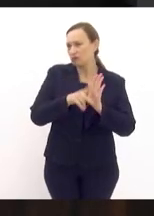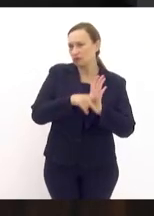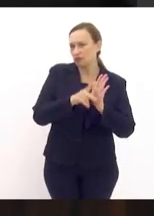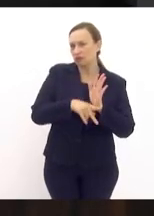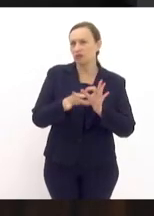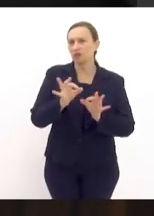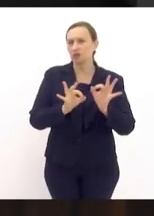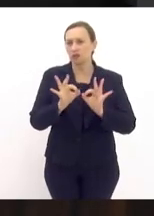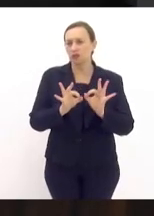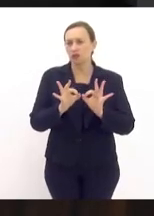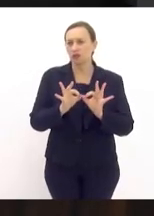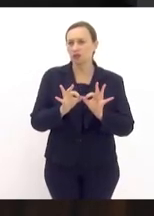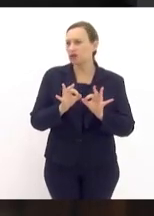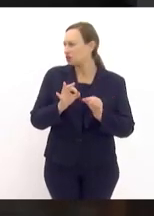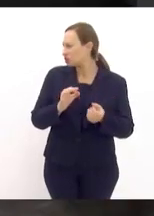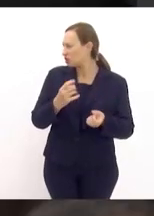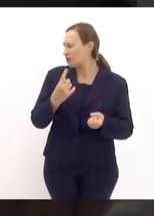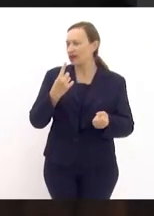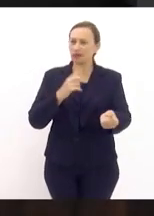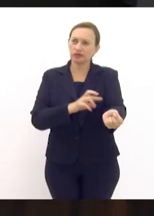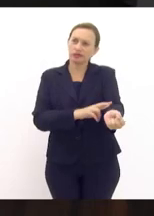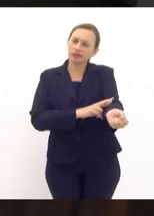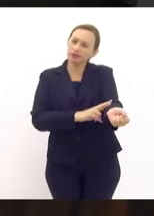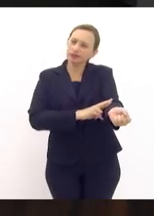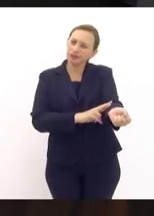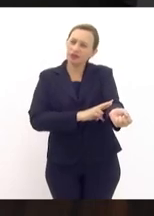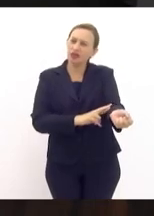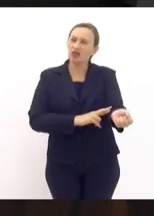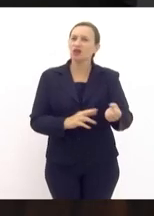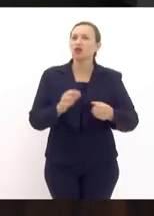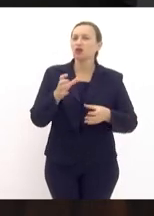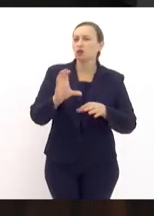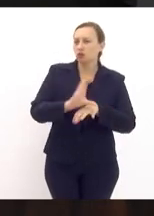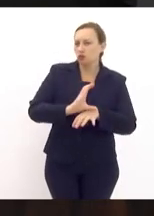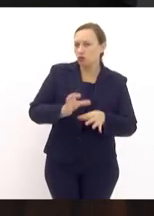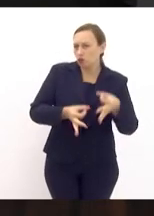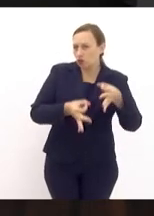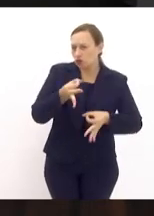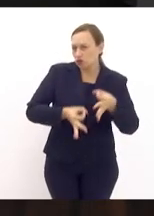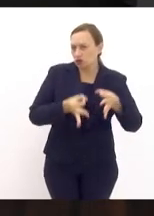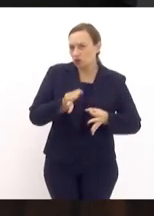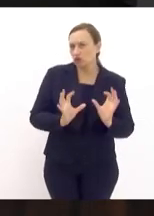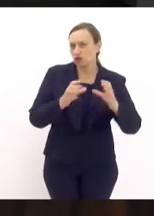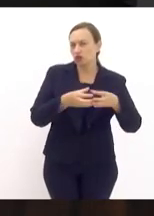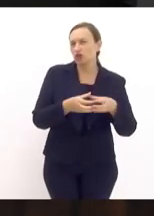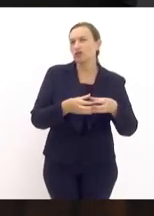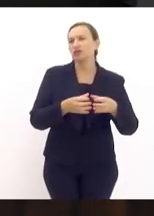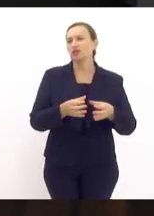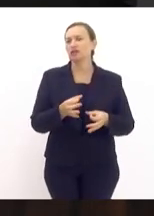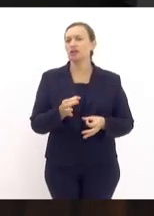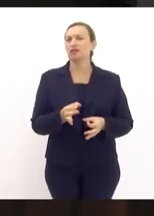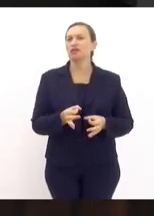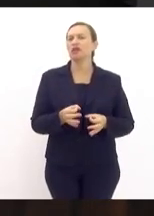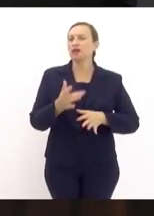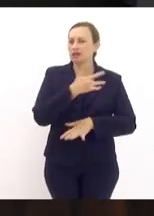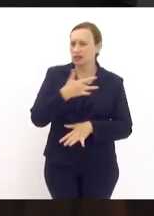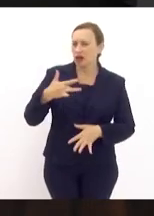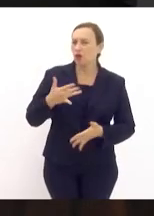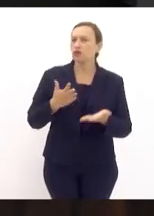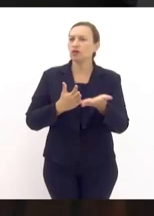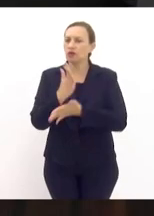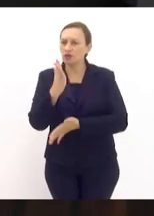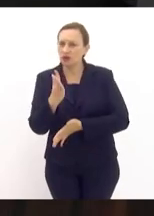que menciona. Pareceres das comissões Constituição e Justiça pela juridicidade, de saúde